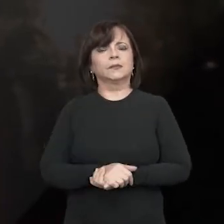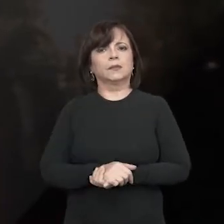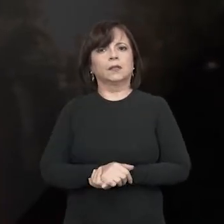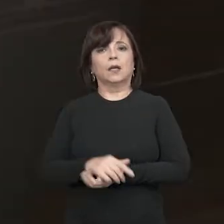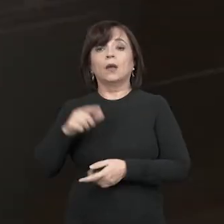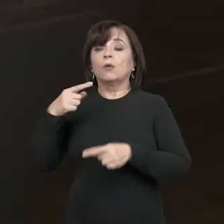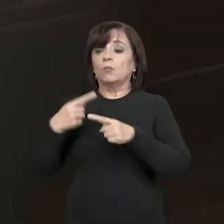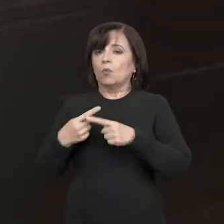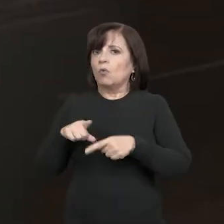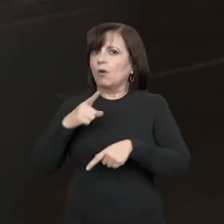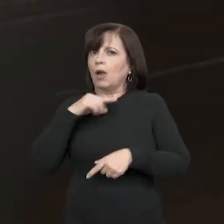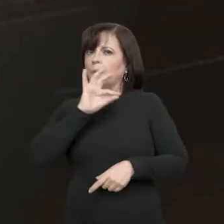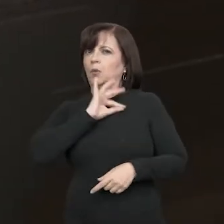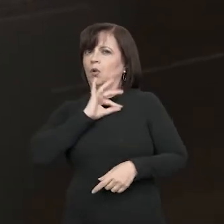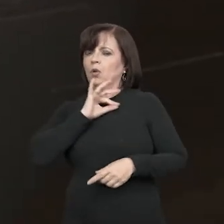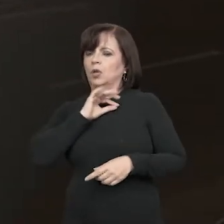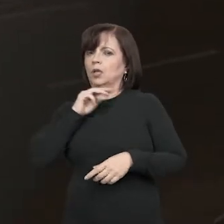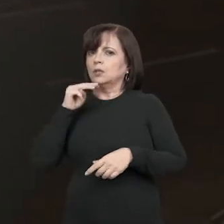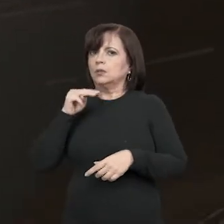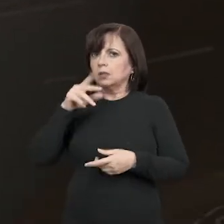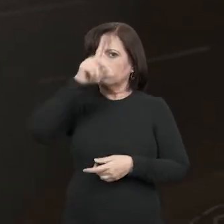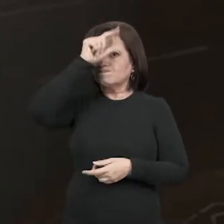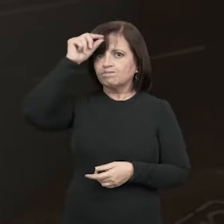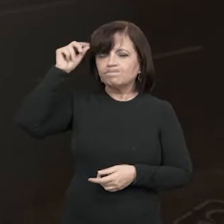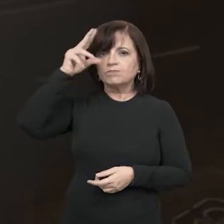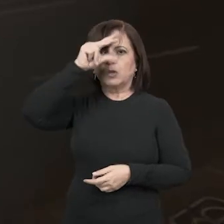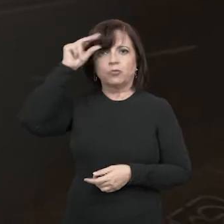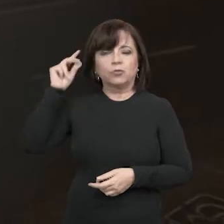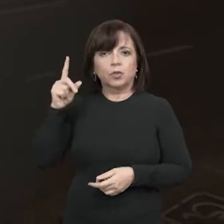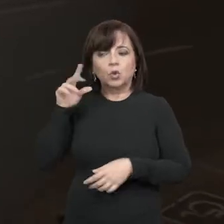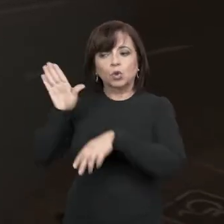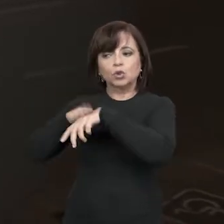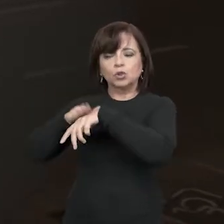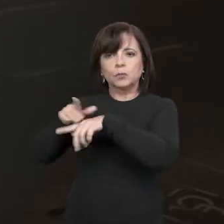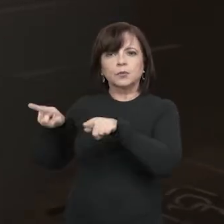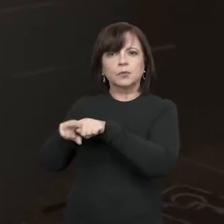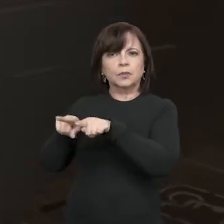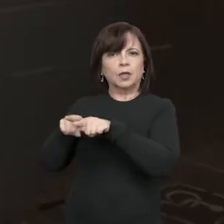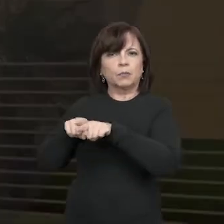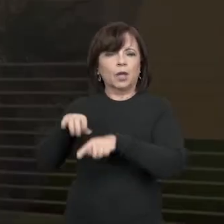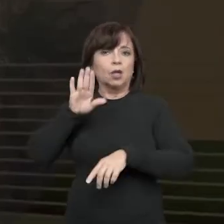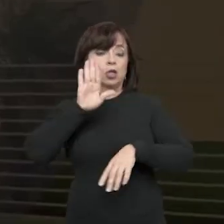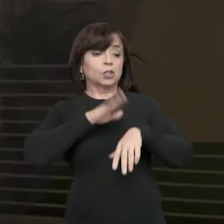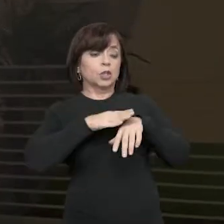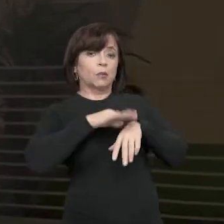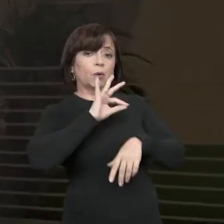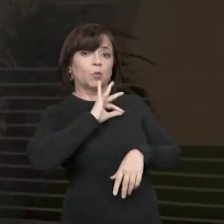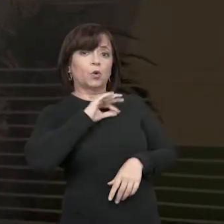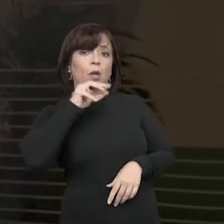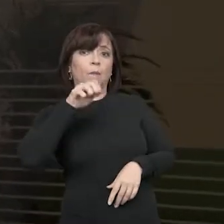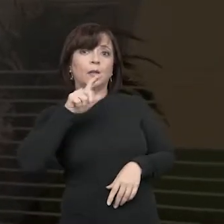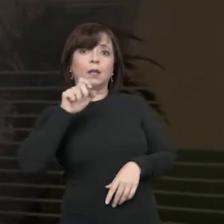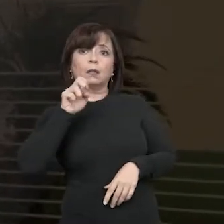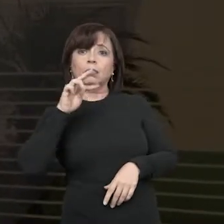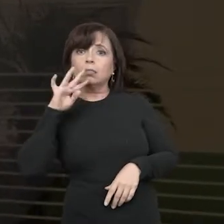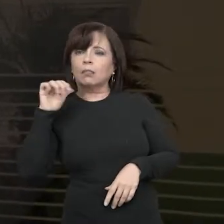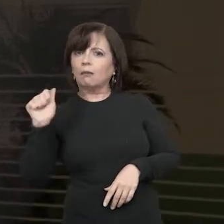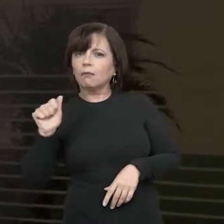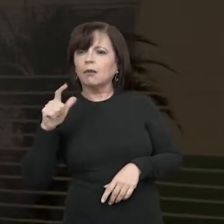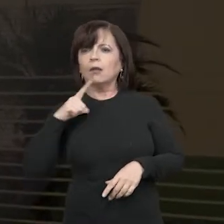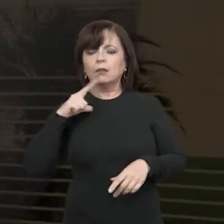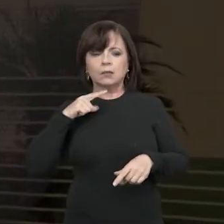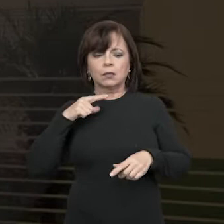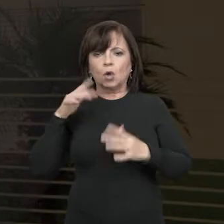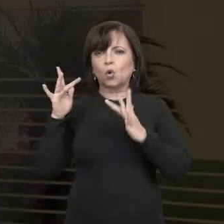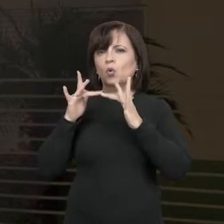autoridade policial foi acionada pelos guardas municipais do hospital, que também chamaram os policiais militares, que já